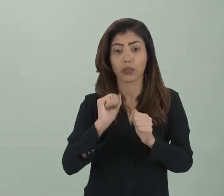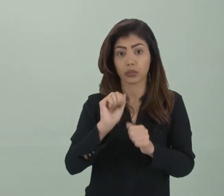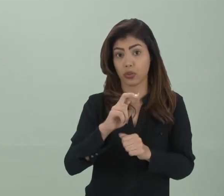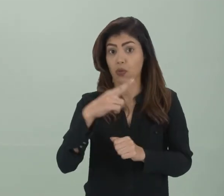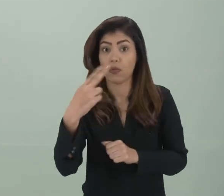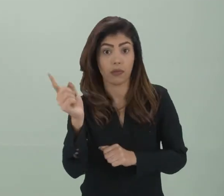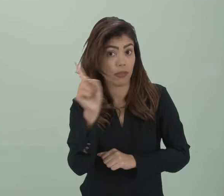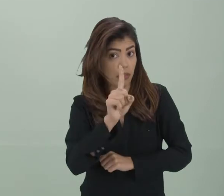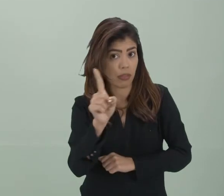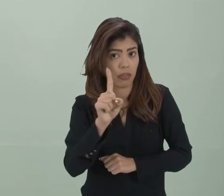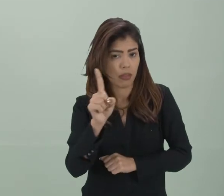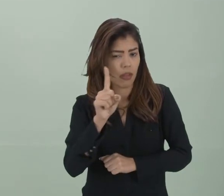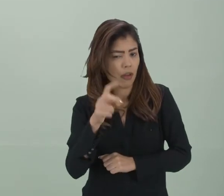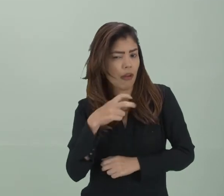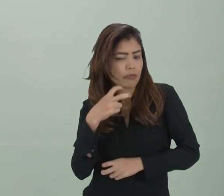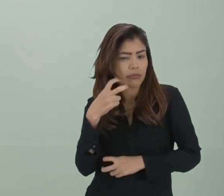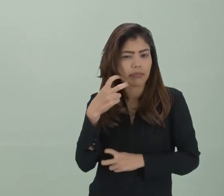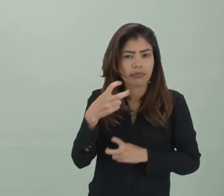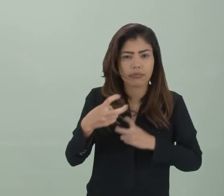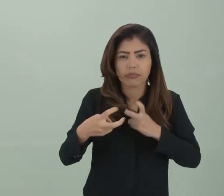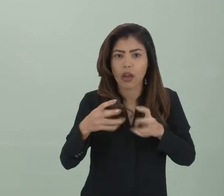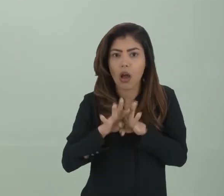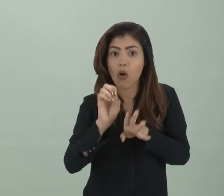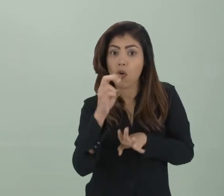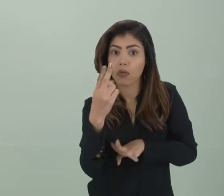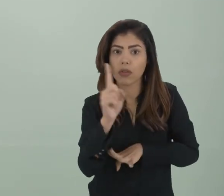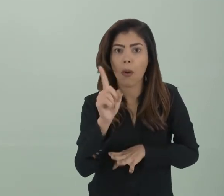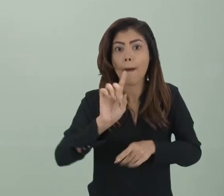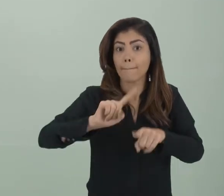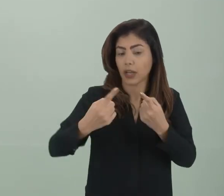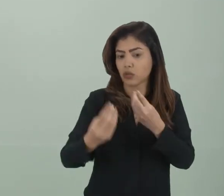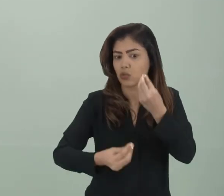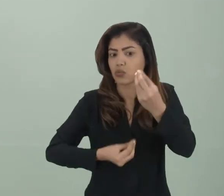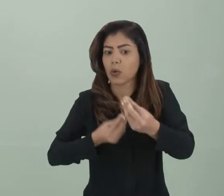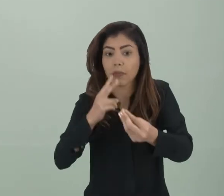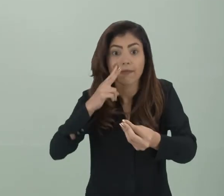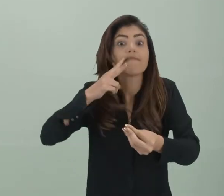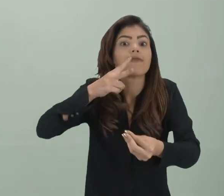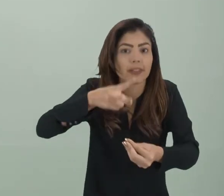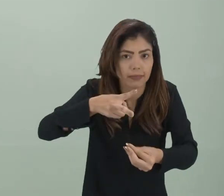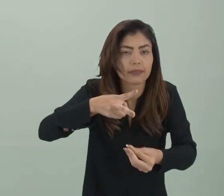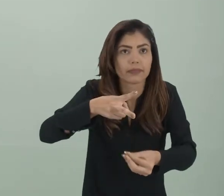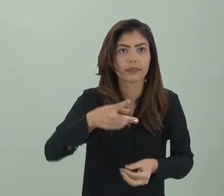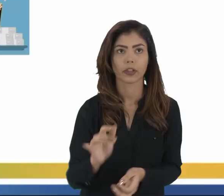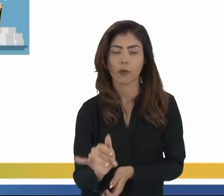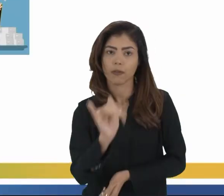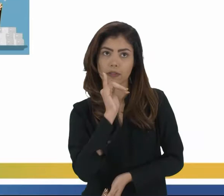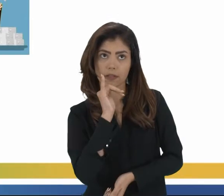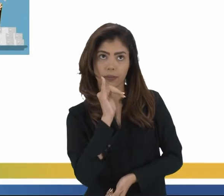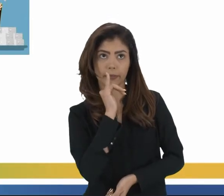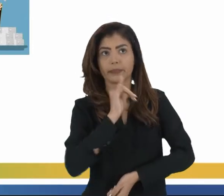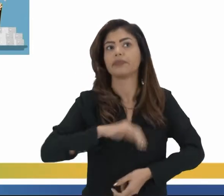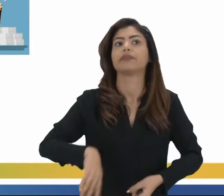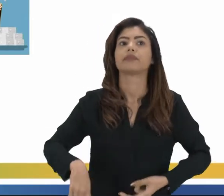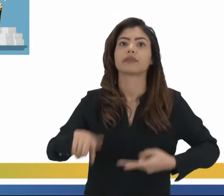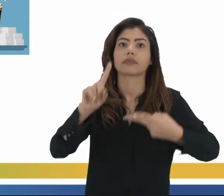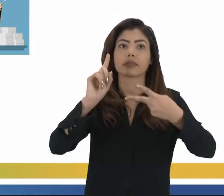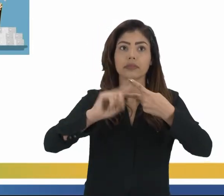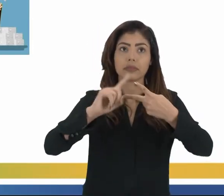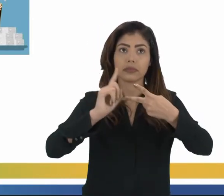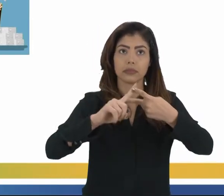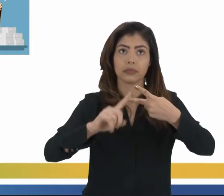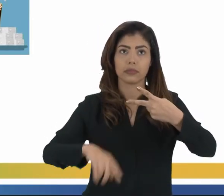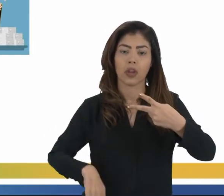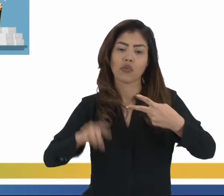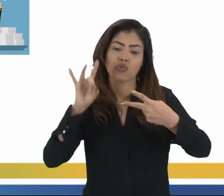não malicioso e vai depender da forma como o ouvinte vai interpretar. Temos aqui duas frases. A primeira diz: era